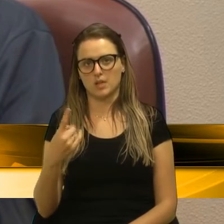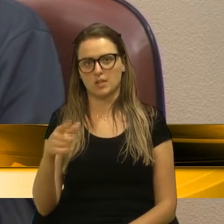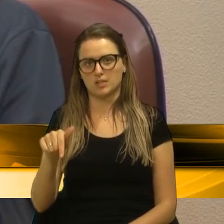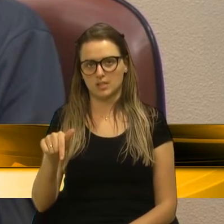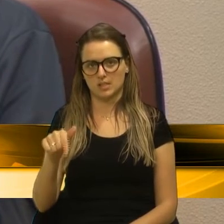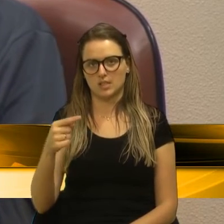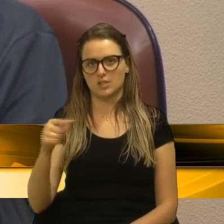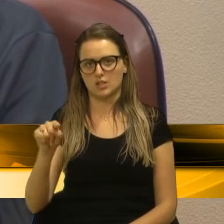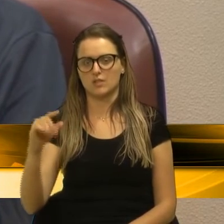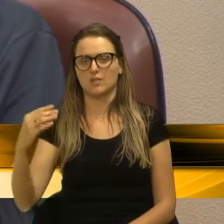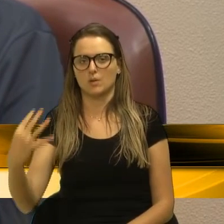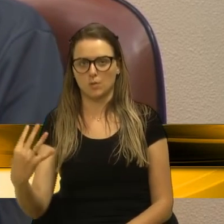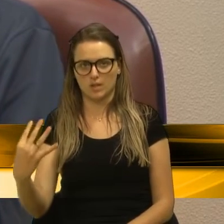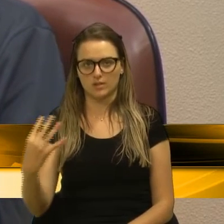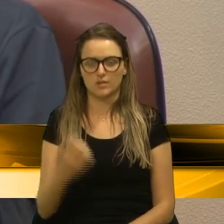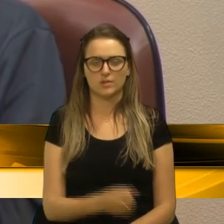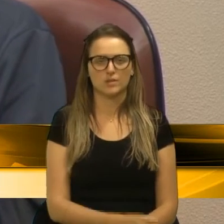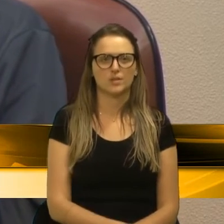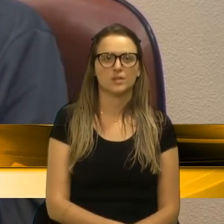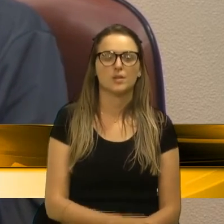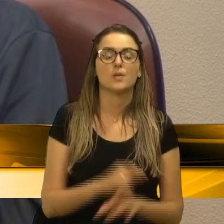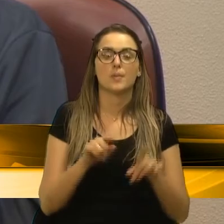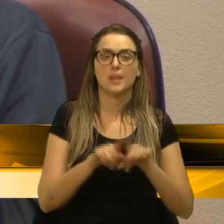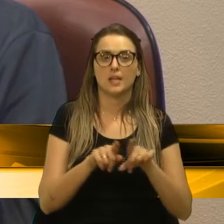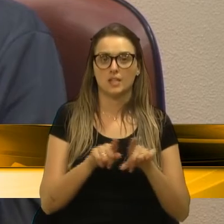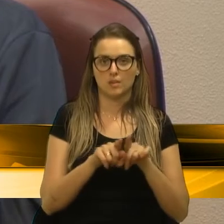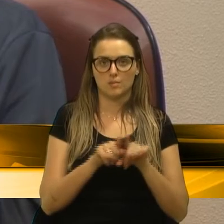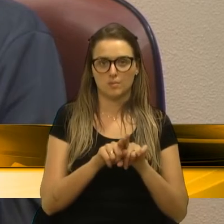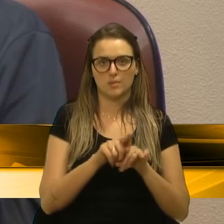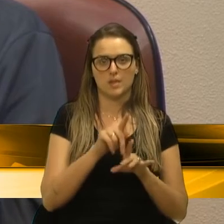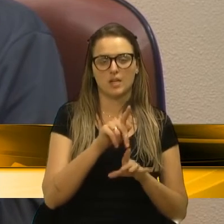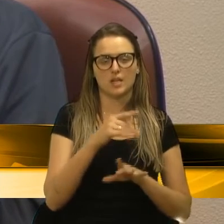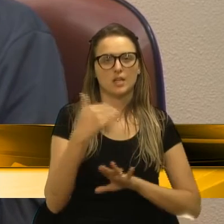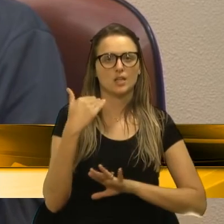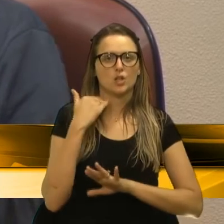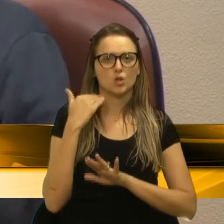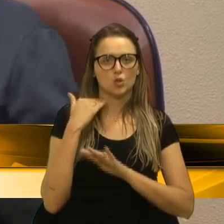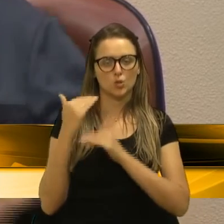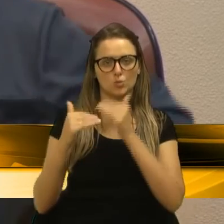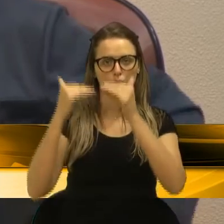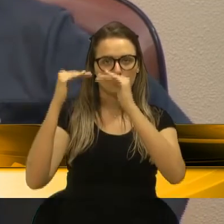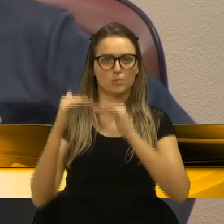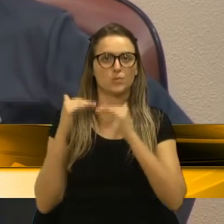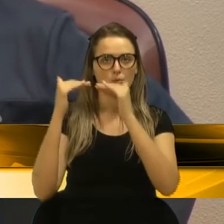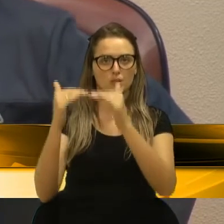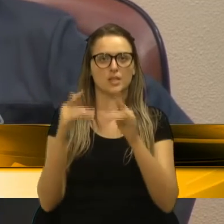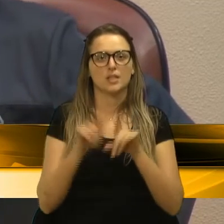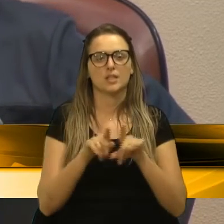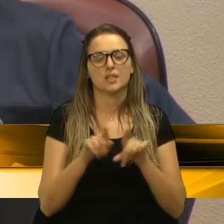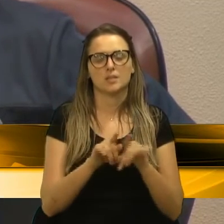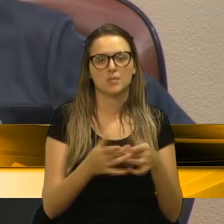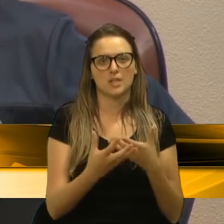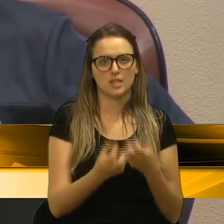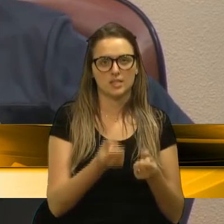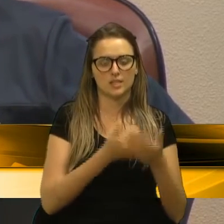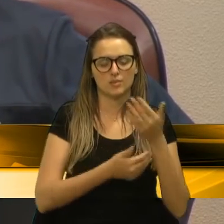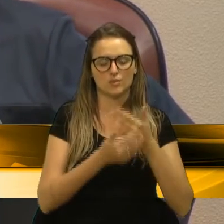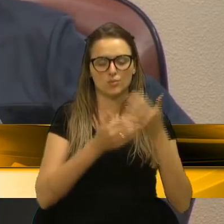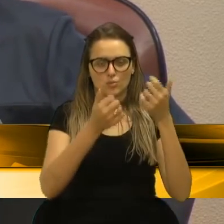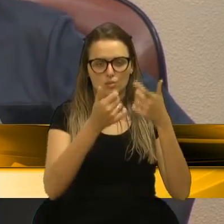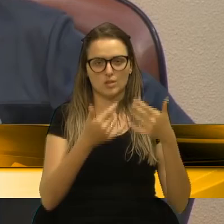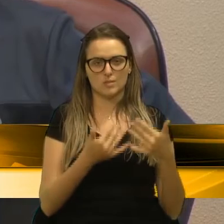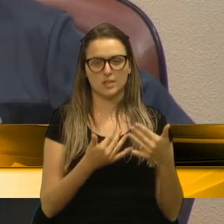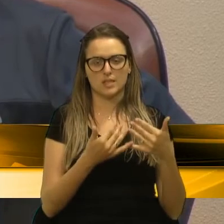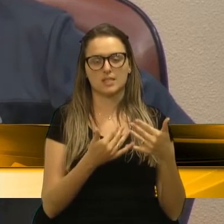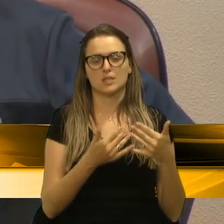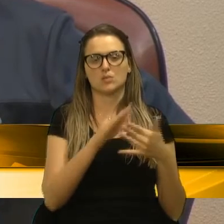4306-0200/17, hífen 4, bem consta como procurador-geral no portal do município, julgo por acolher precariamente os esclarecimentos, não dispensando a intimação